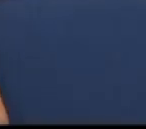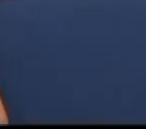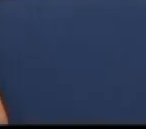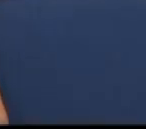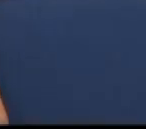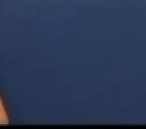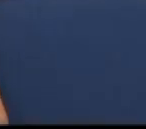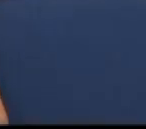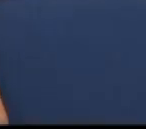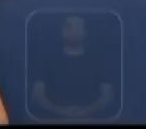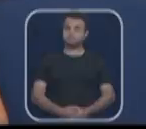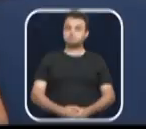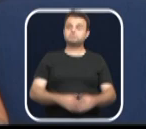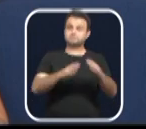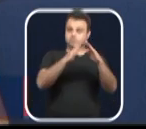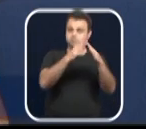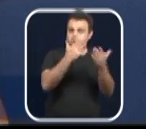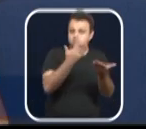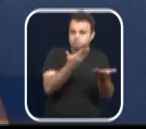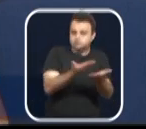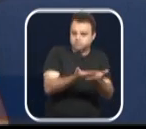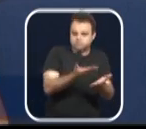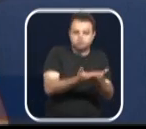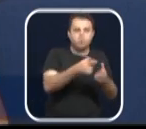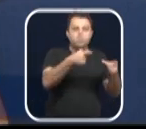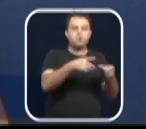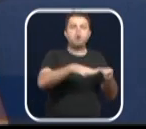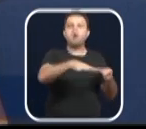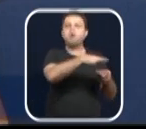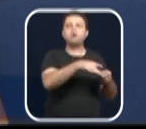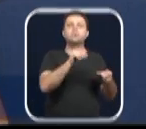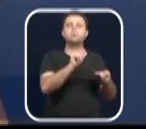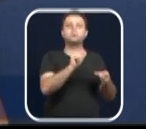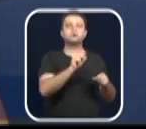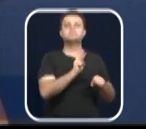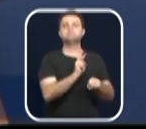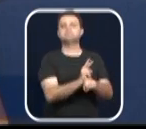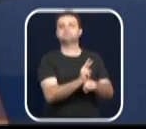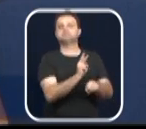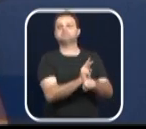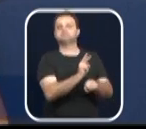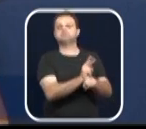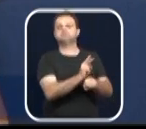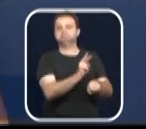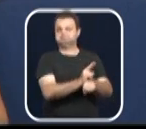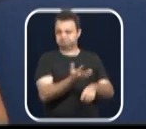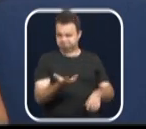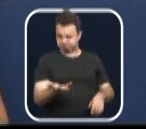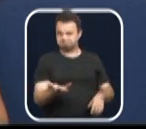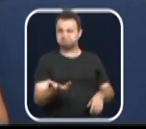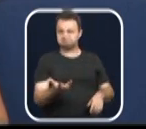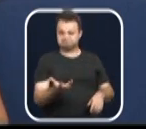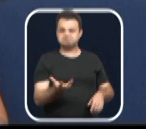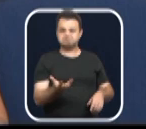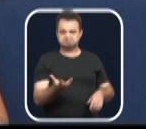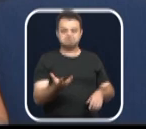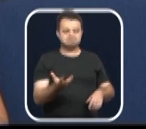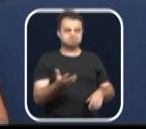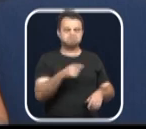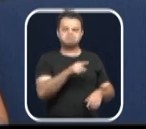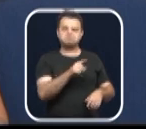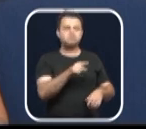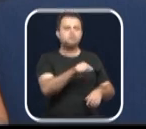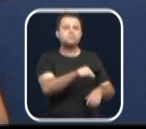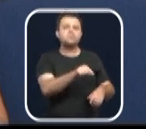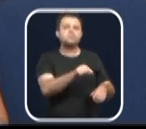A escola, ela é um lugar de proteção, ela está pensada como um lugar de proteção e não só como um espaço